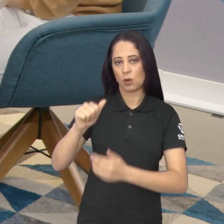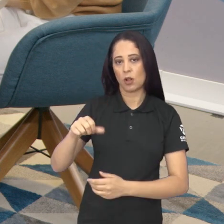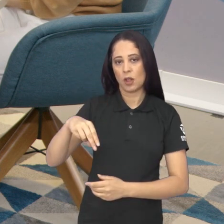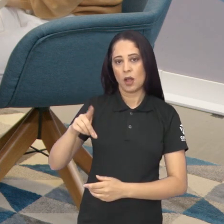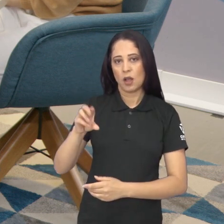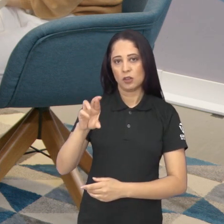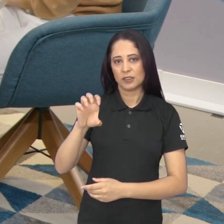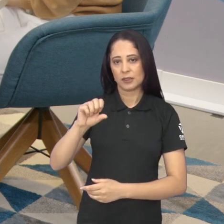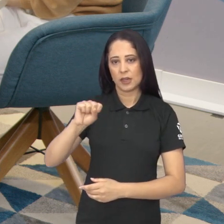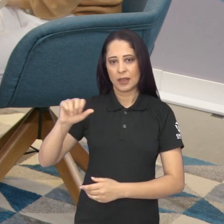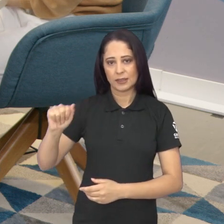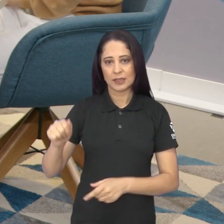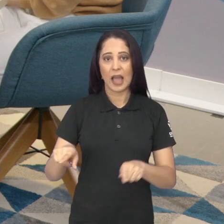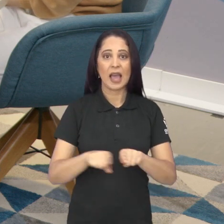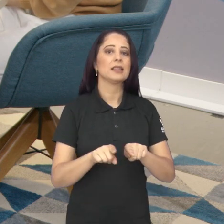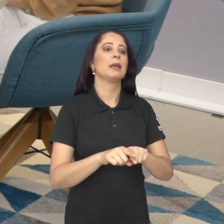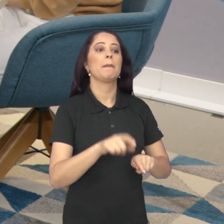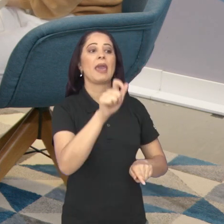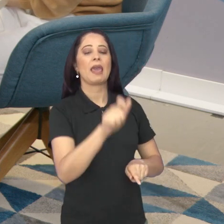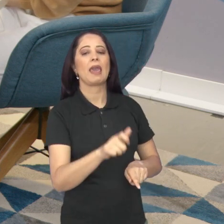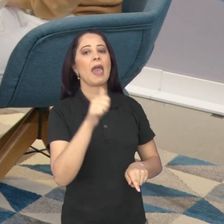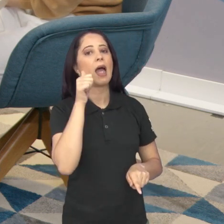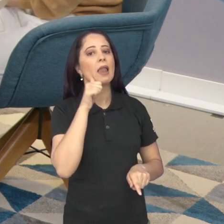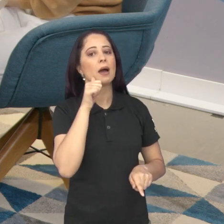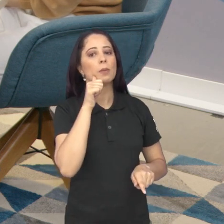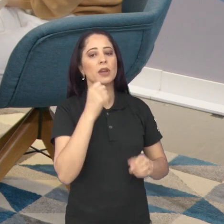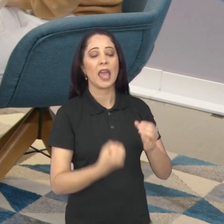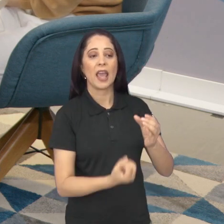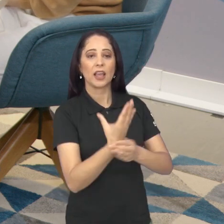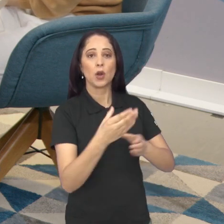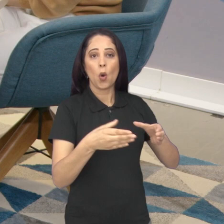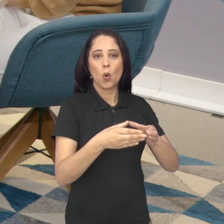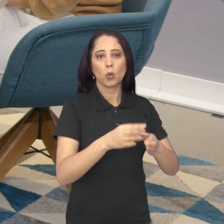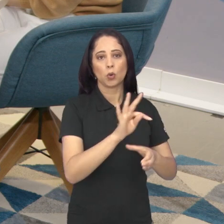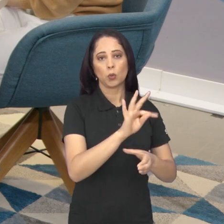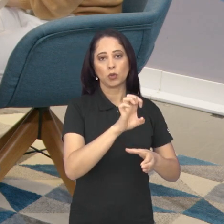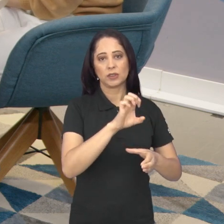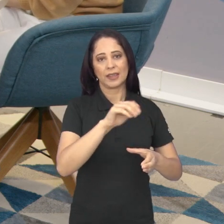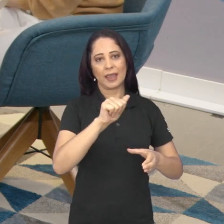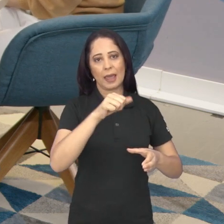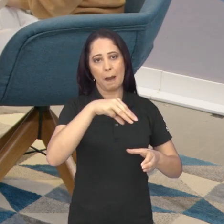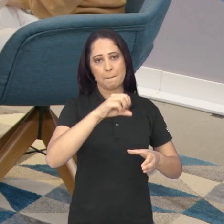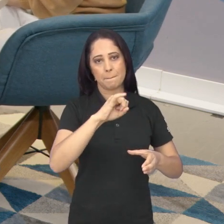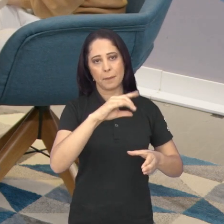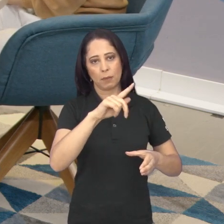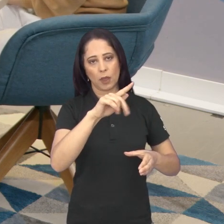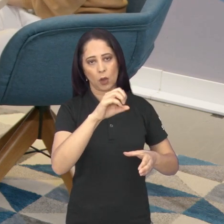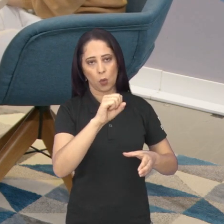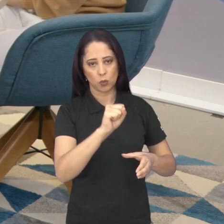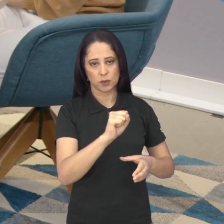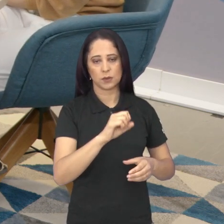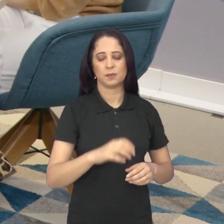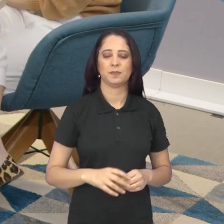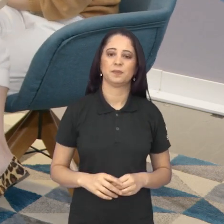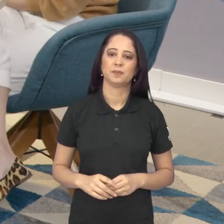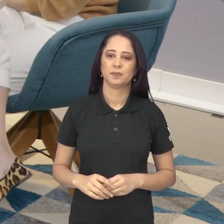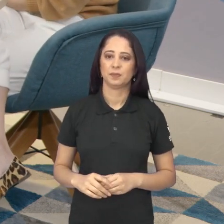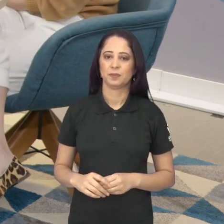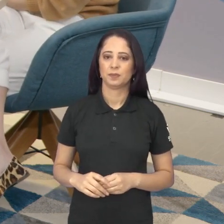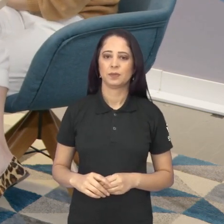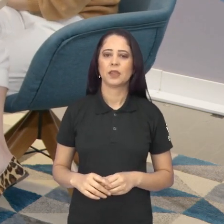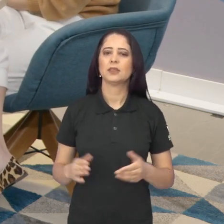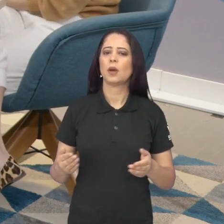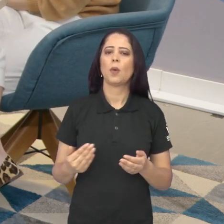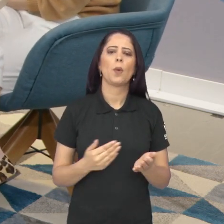Andressa Levesque e também a fundadora do grupo Te Amigos, Camila Calaúz. Sejam muito bem-vindas. Obrigada. Para a